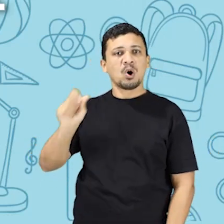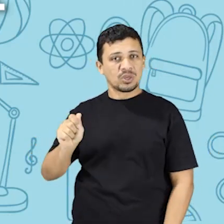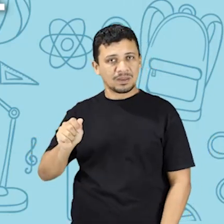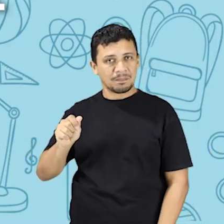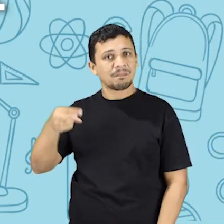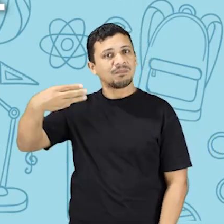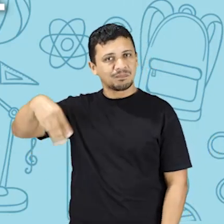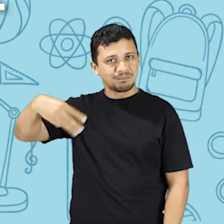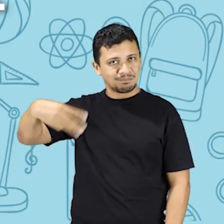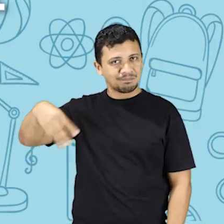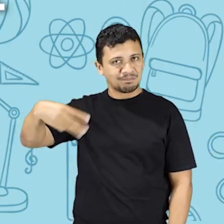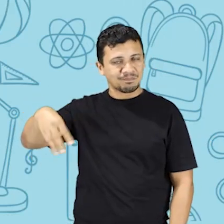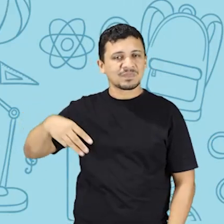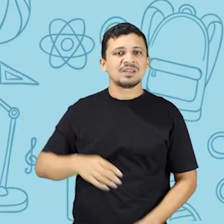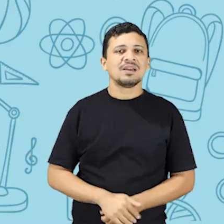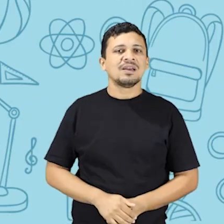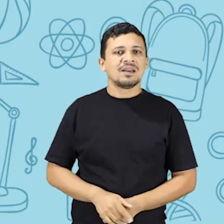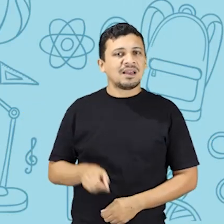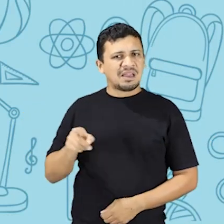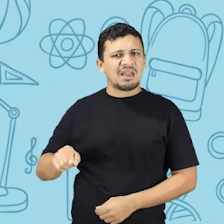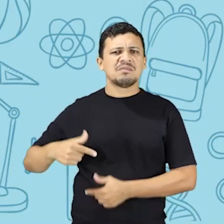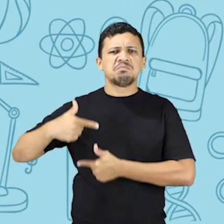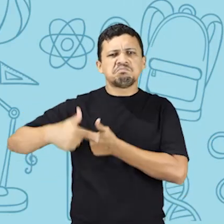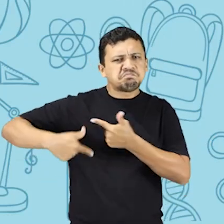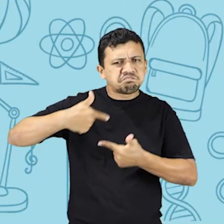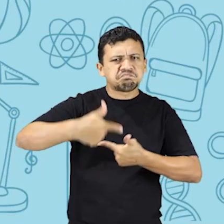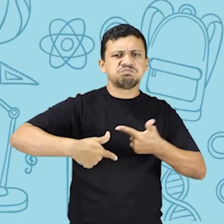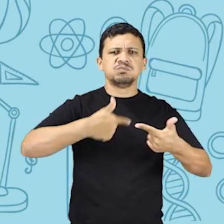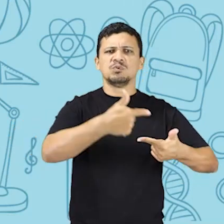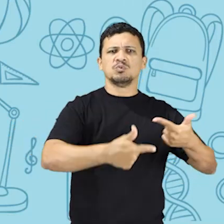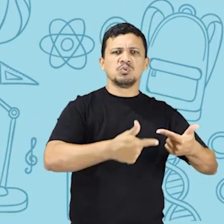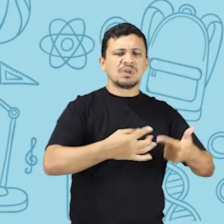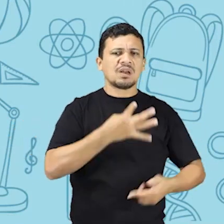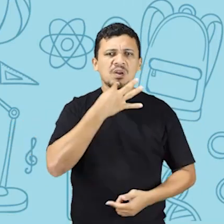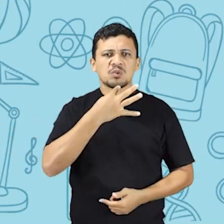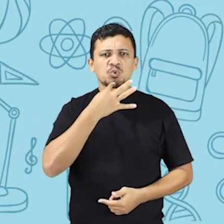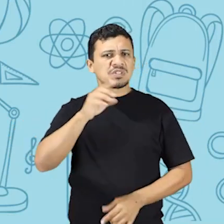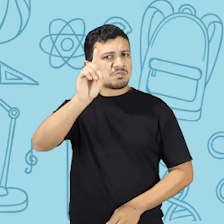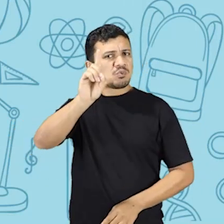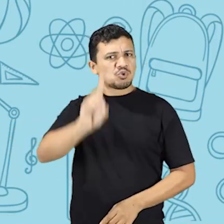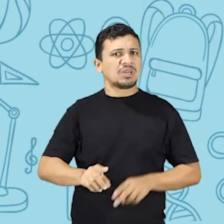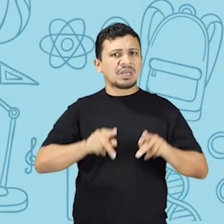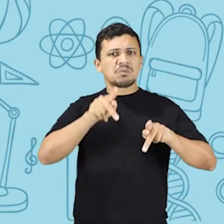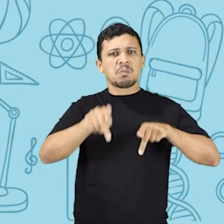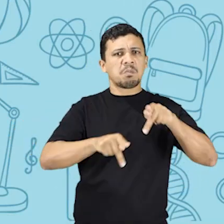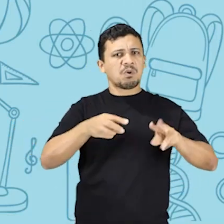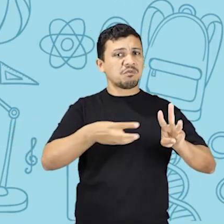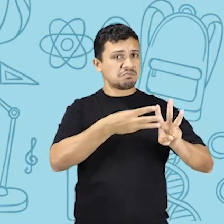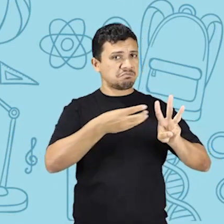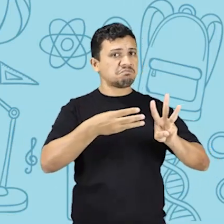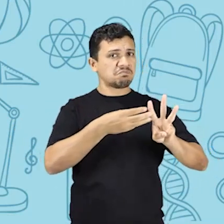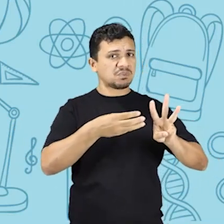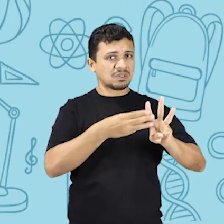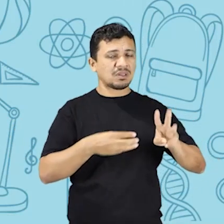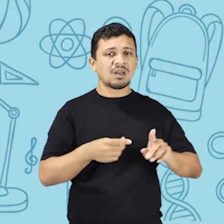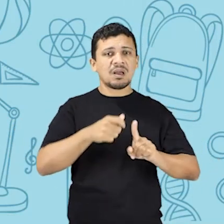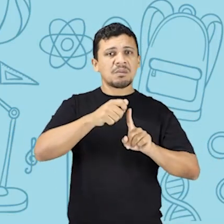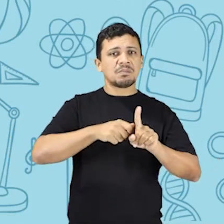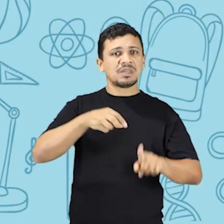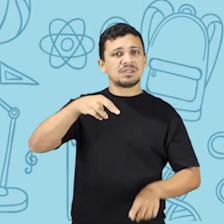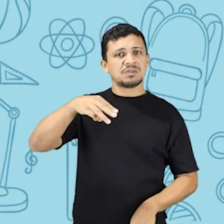estado do Maranhão. Por sua luta pelo reconhecimento dos direitos dos povos indígenas, em maio